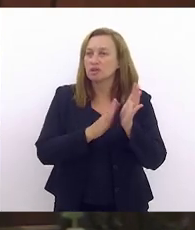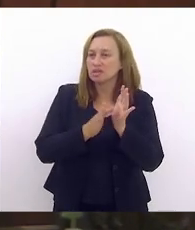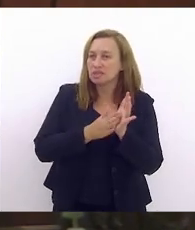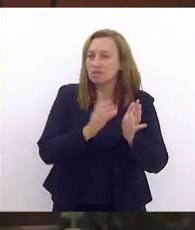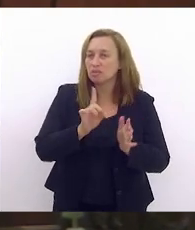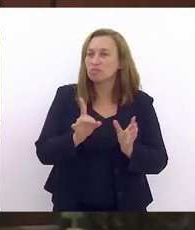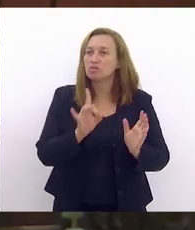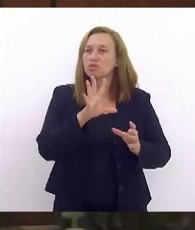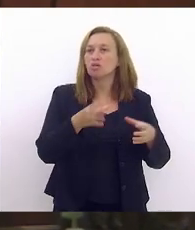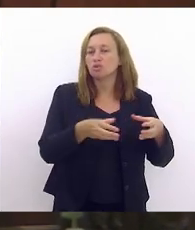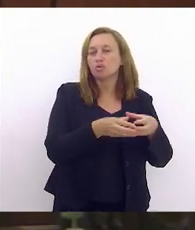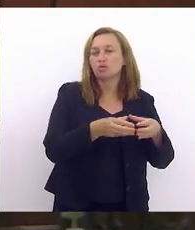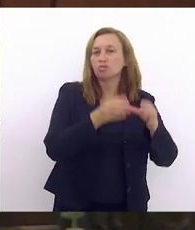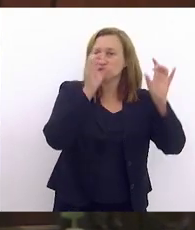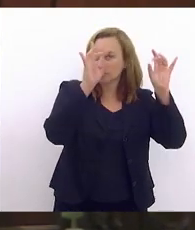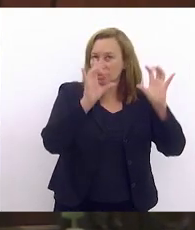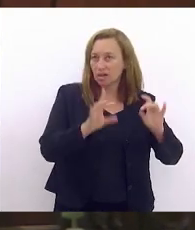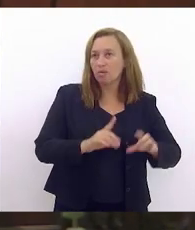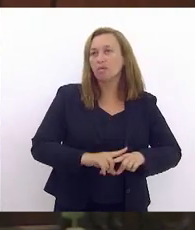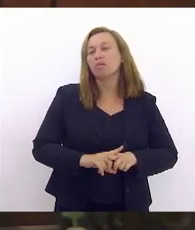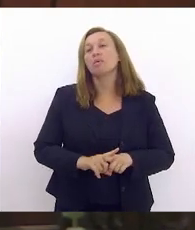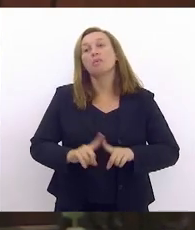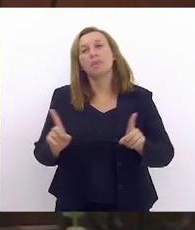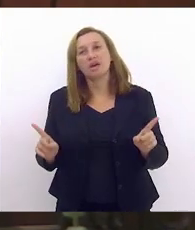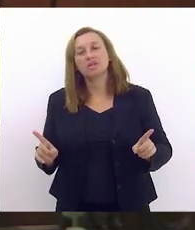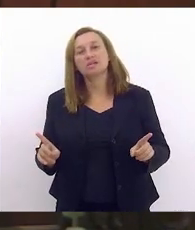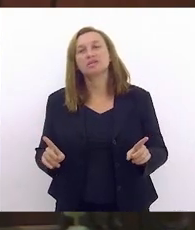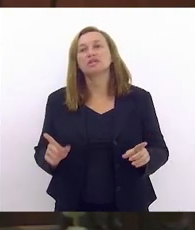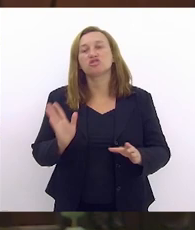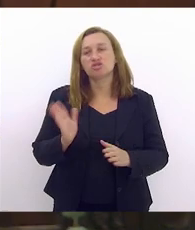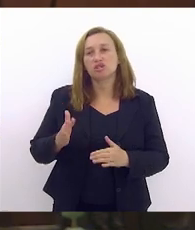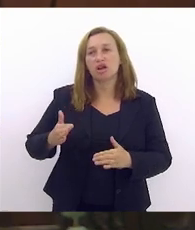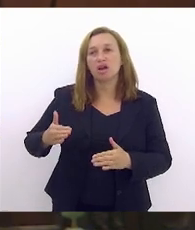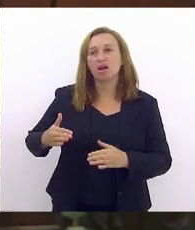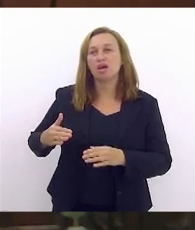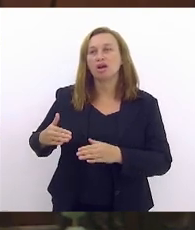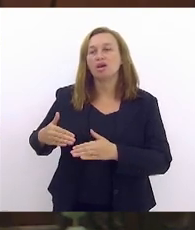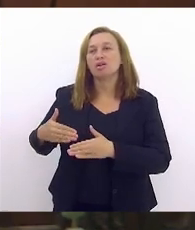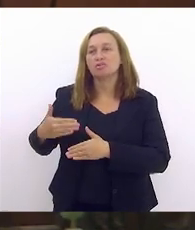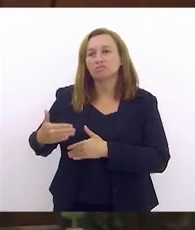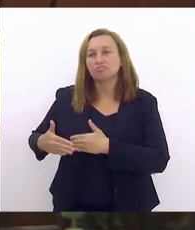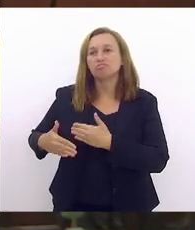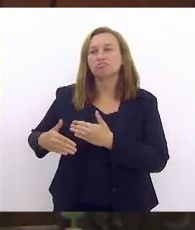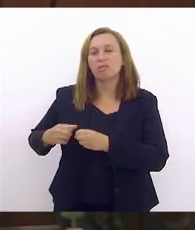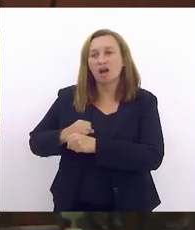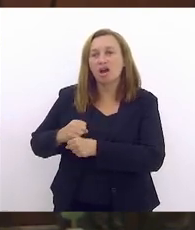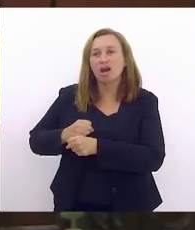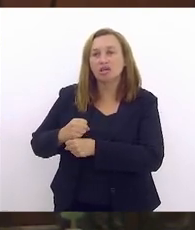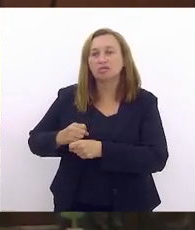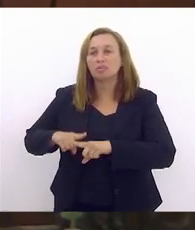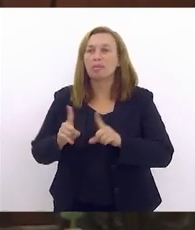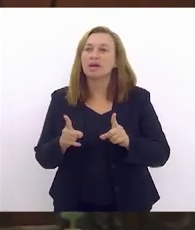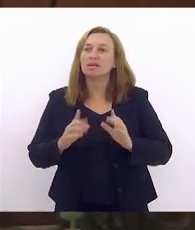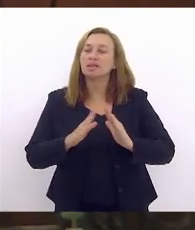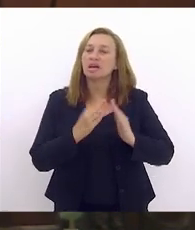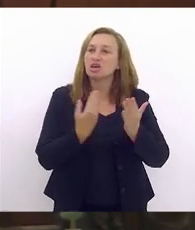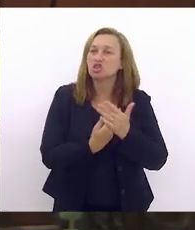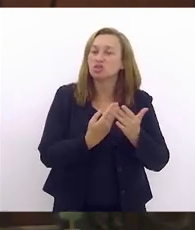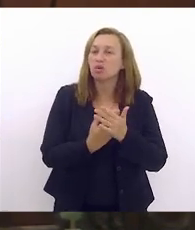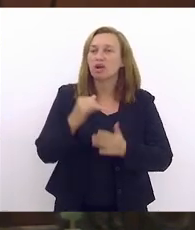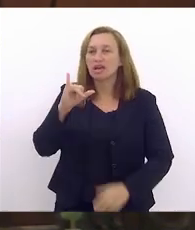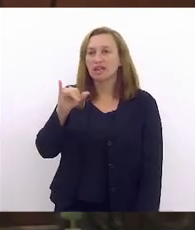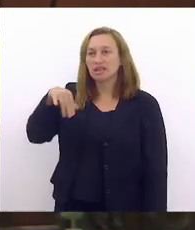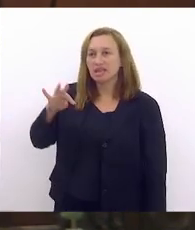Especial, nada contra o Grupo Especial, mas já vinha tendo esse recurso há bastante tempo, e as escolas de samba da Tenente Magalhães